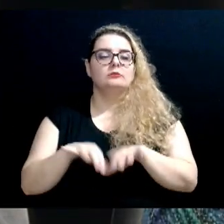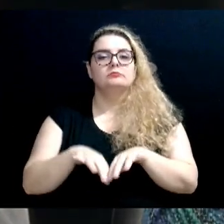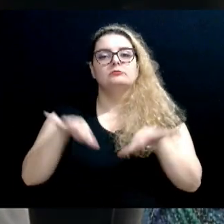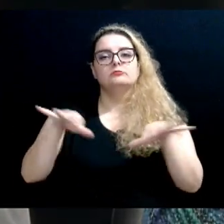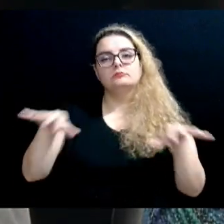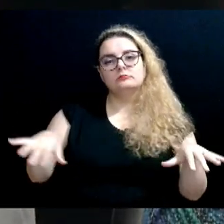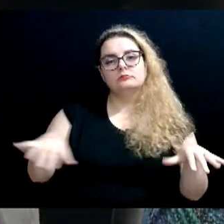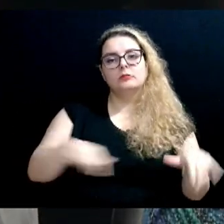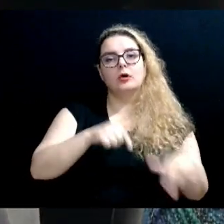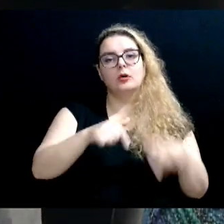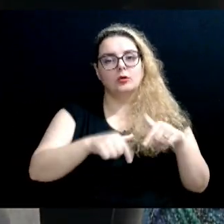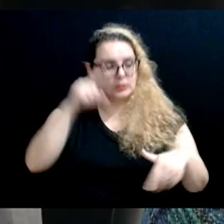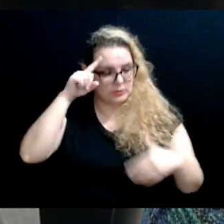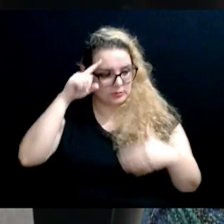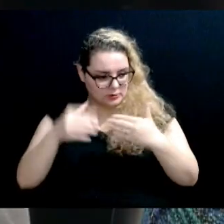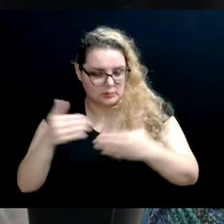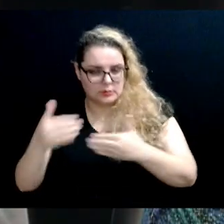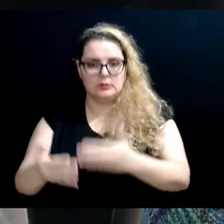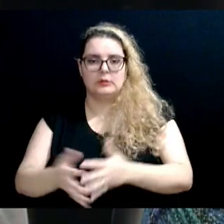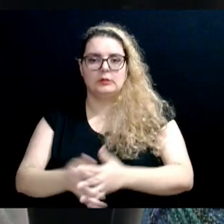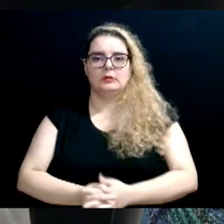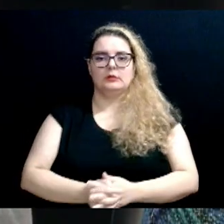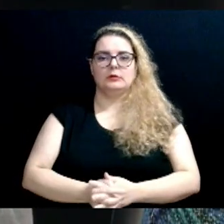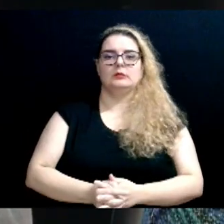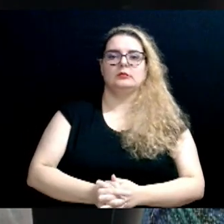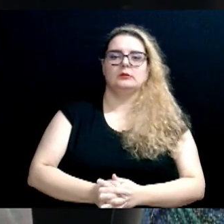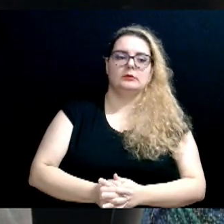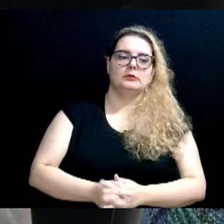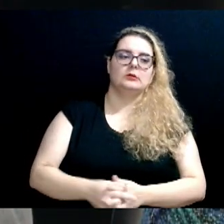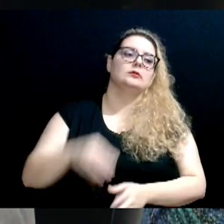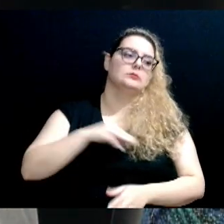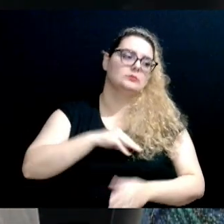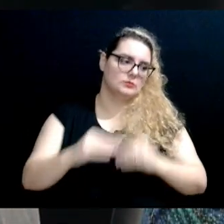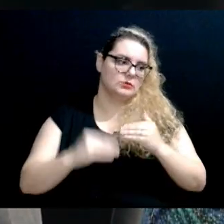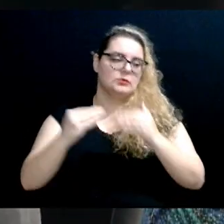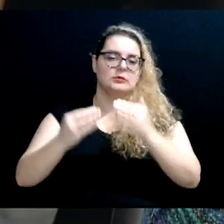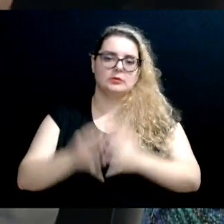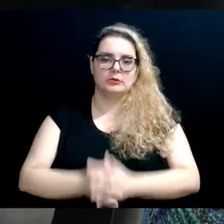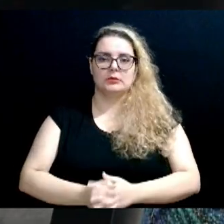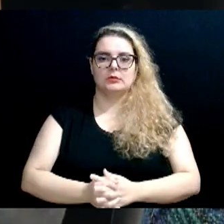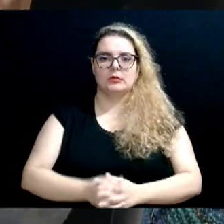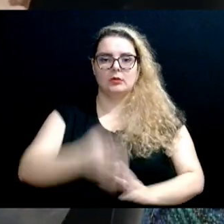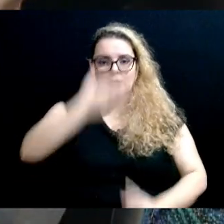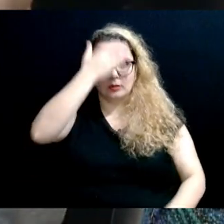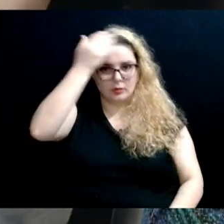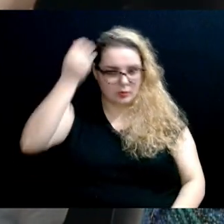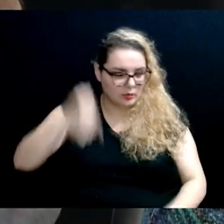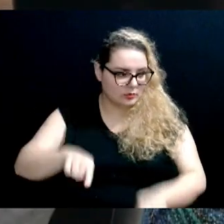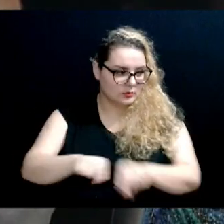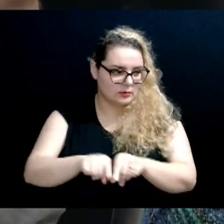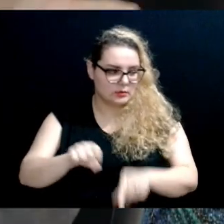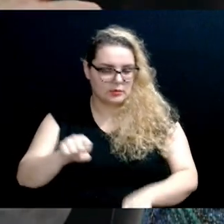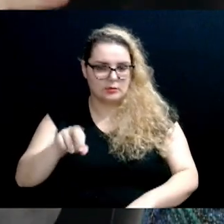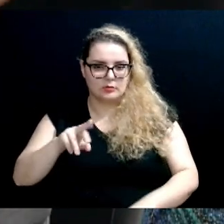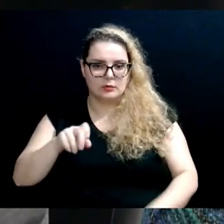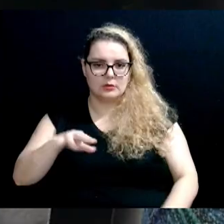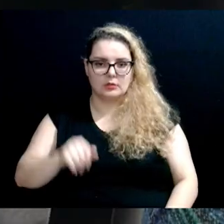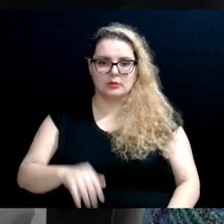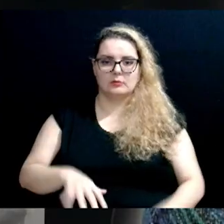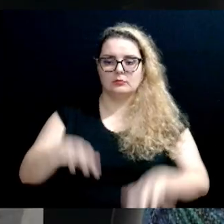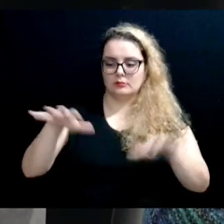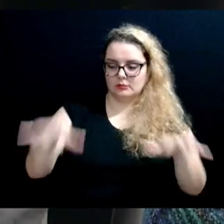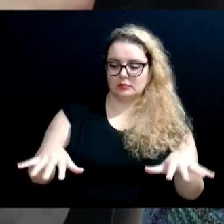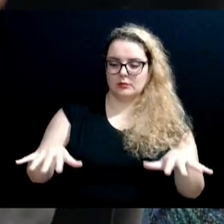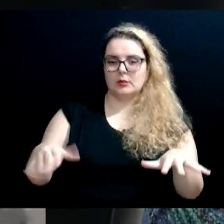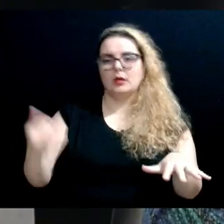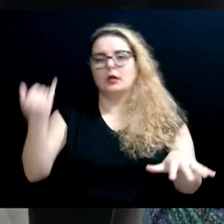do dia a dia e as tarefas que a gente desenvolve, né, Rúbia e Soraya, em duas zonas, né? Uma que eu chamo de zona da preguiça, né?